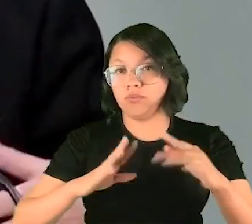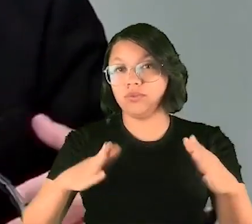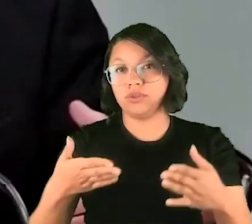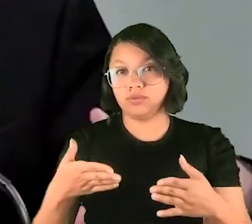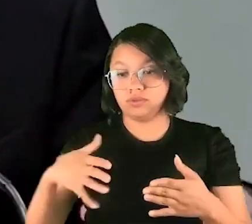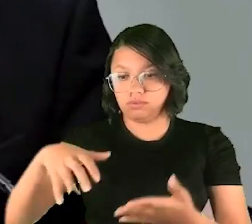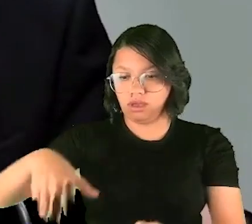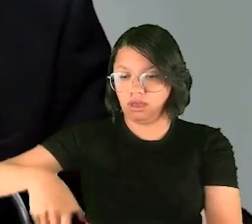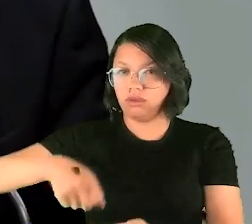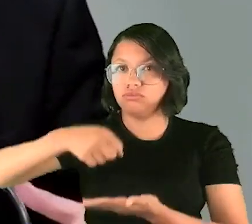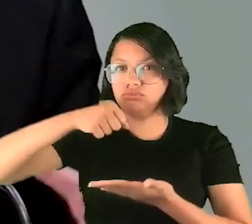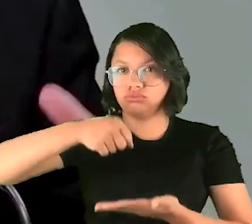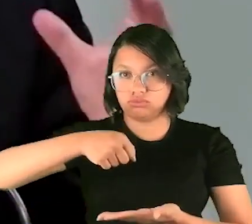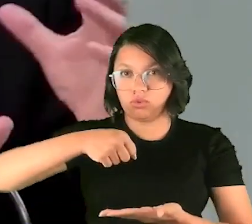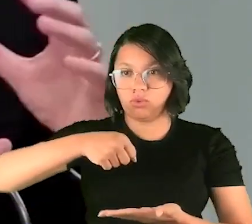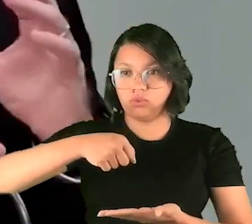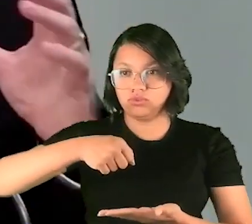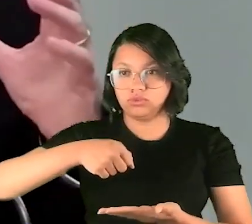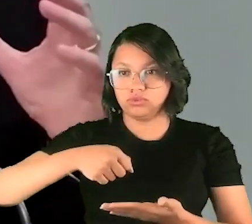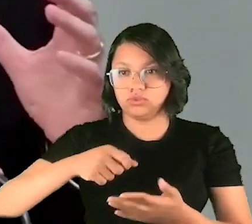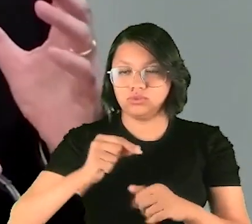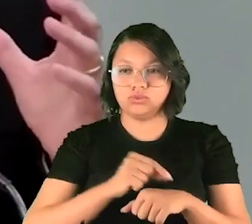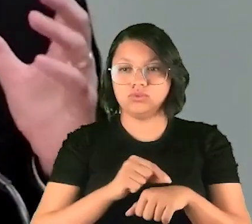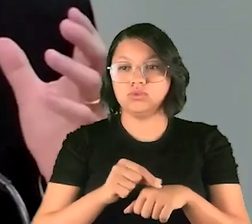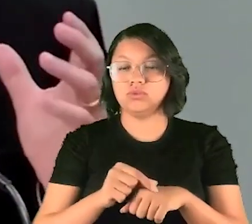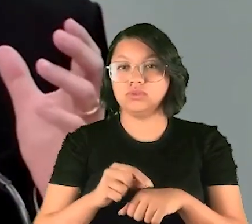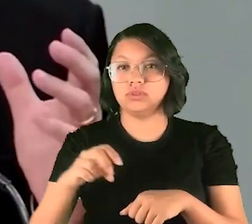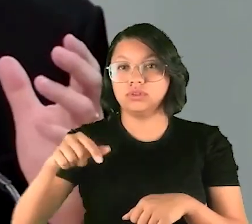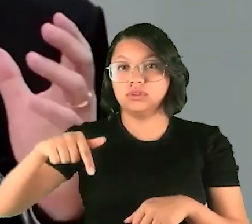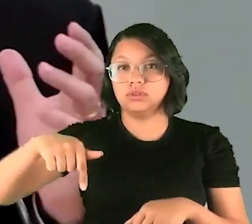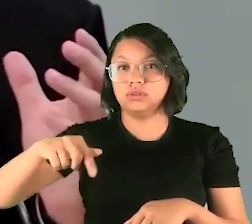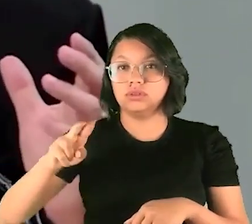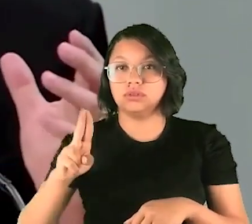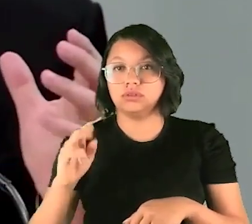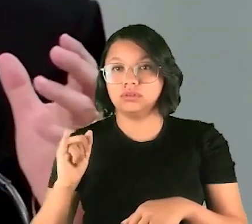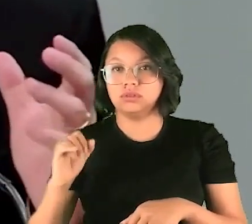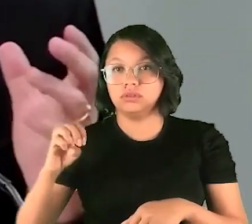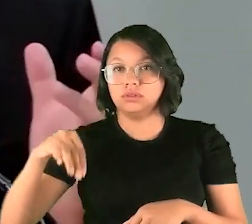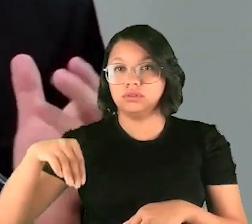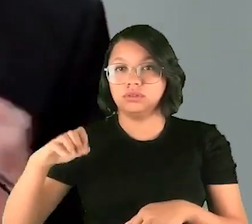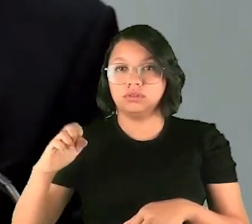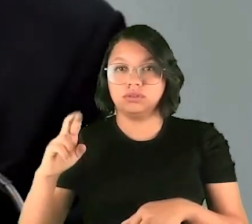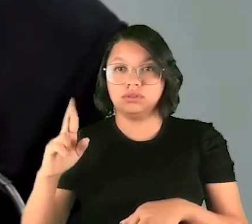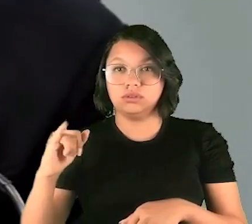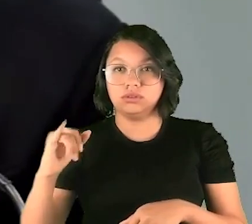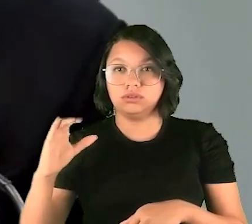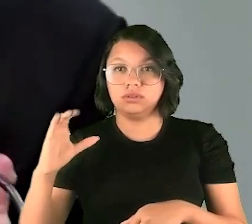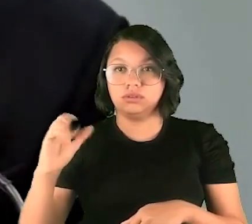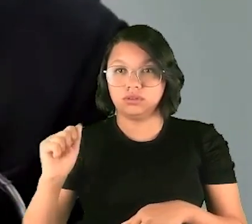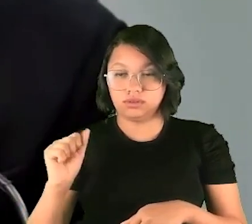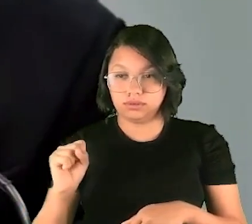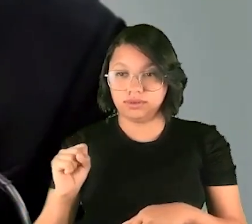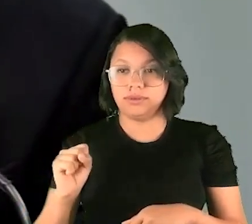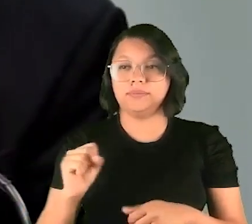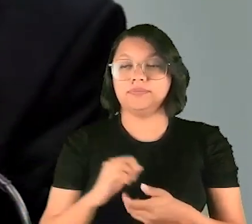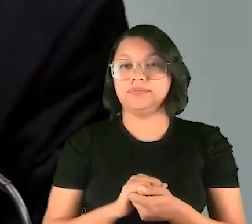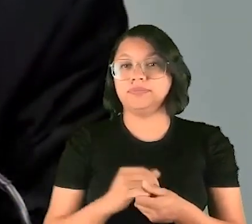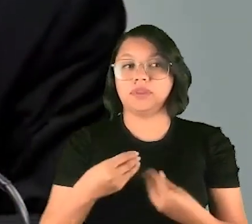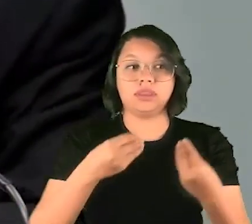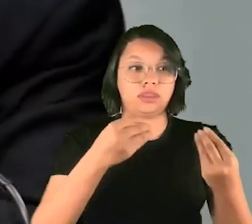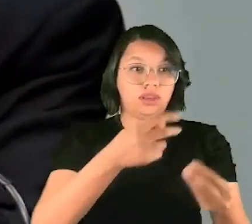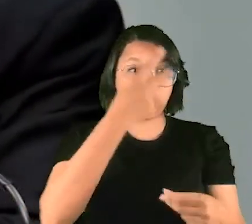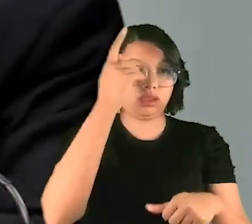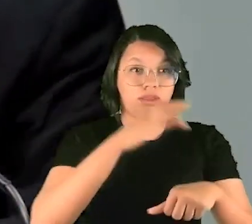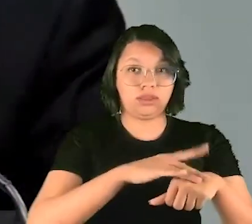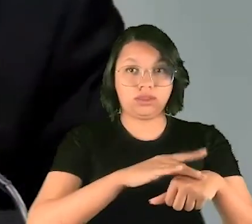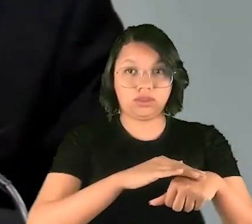divida no laboratório, aí você pega essa bolsa com células que são quiméricas porque elas têm um componente exógeno que